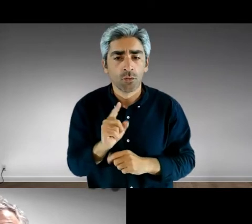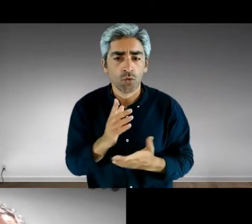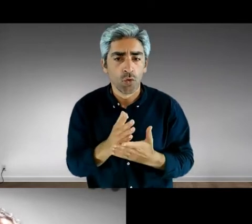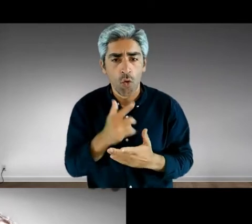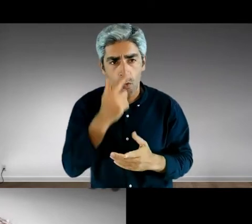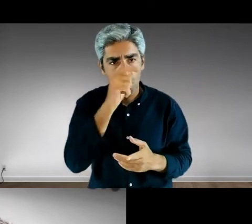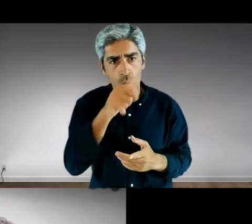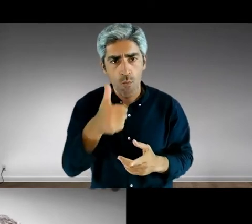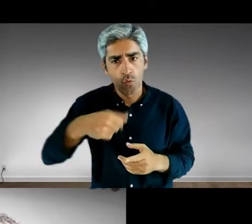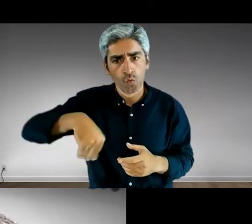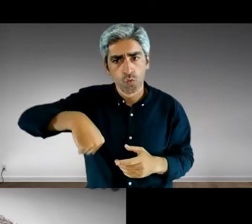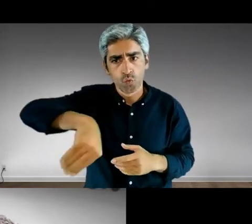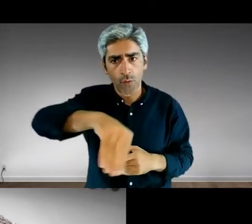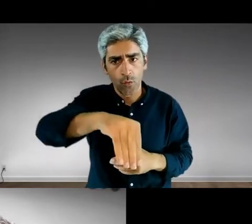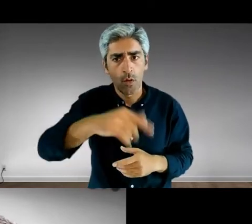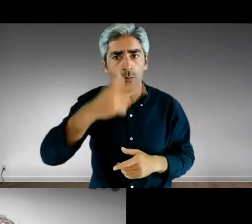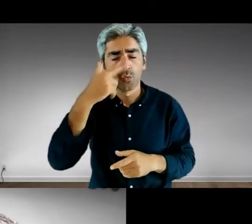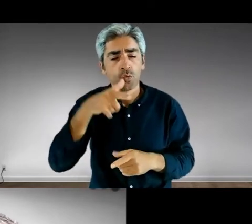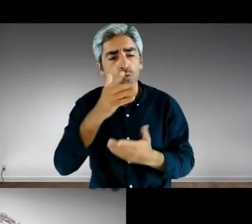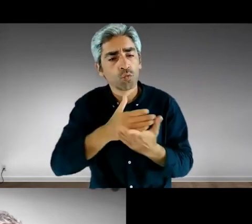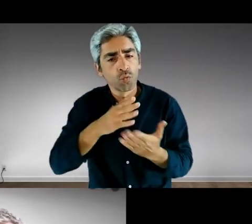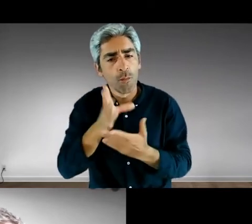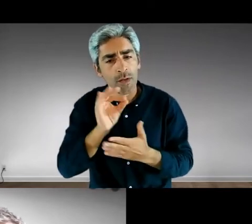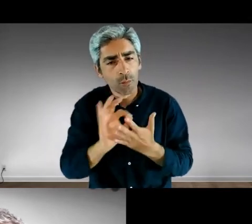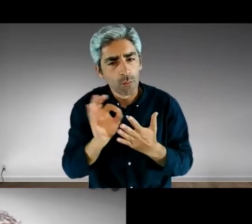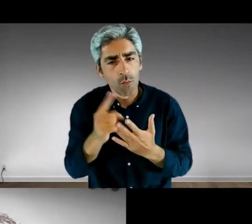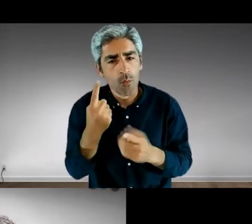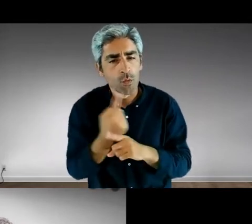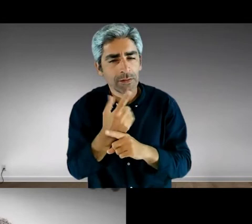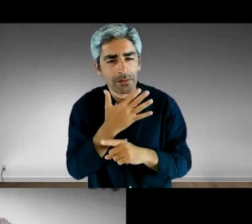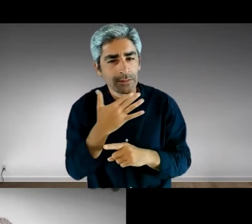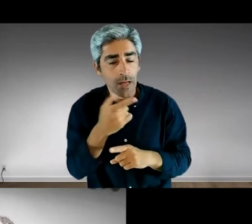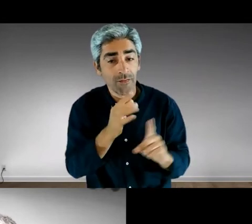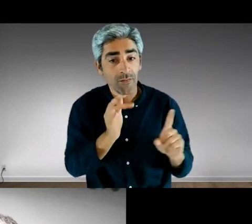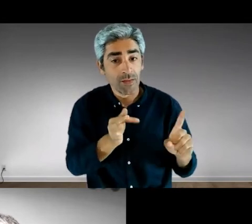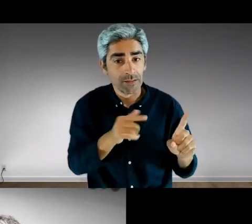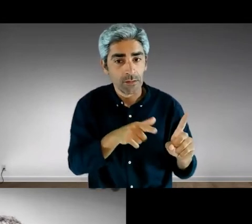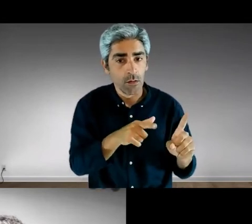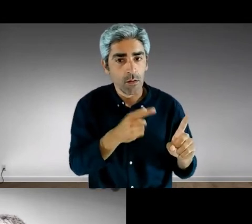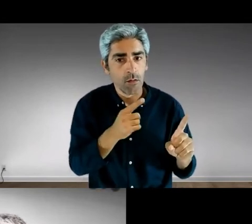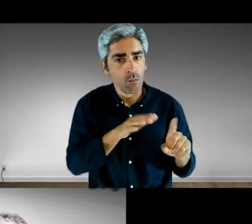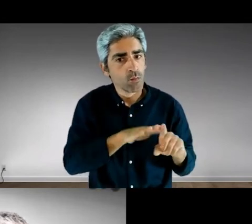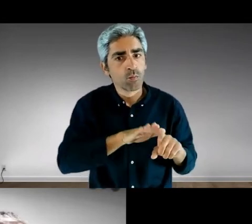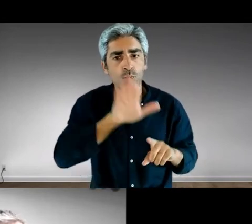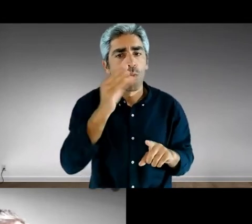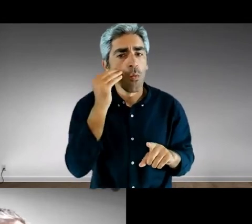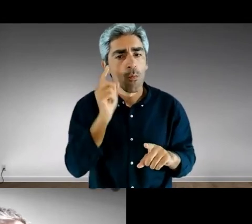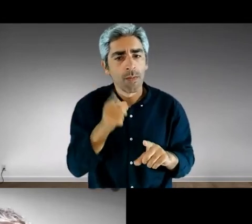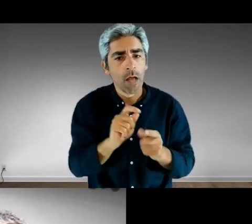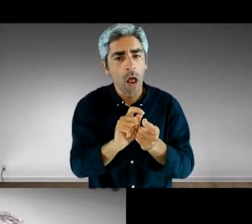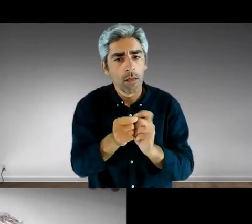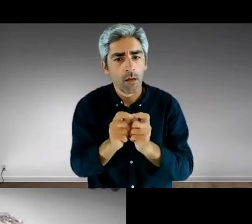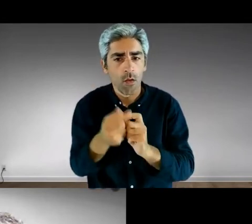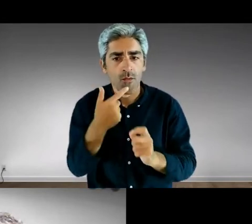bons jogadores. Para quem estudou mais em pormenor de detalhe, há uma coisa que é muito engraçada. A Federação dá um grande boom quando começa a alterar um conjunto